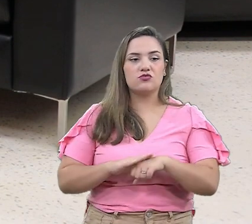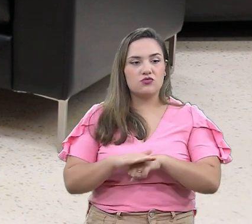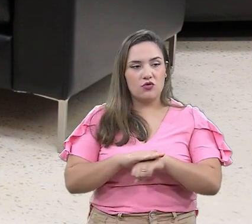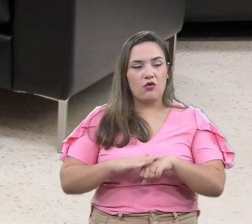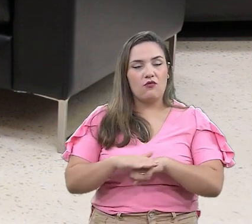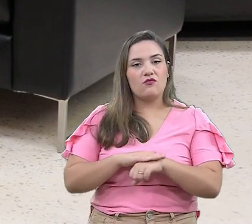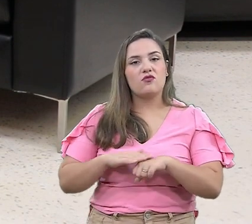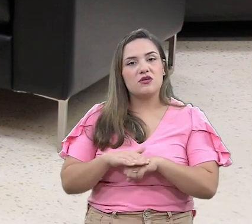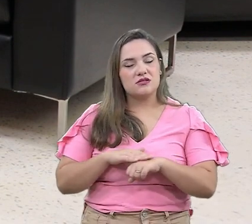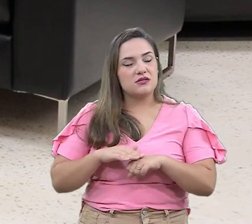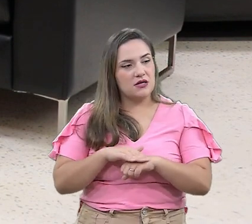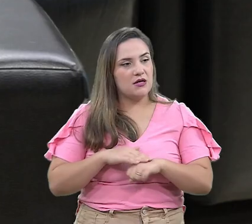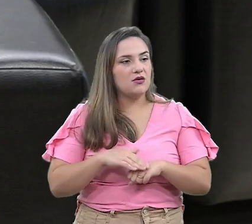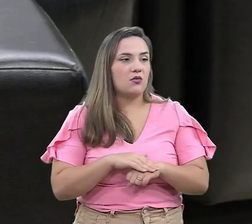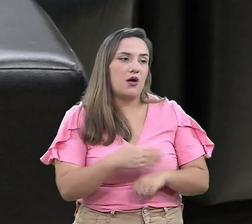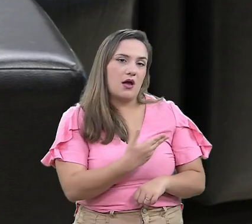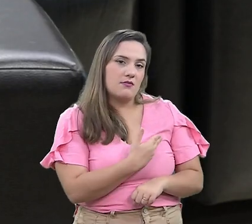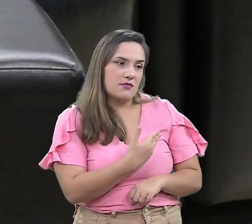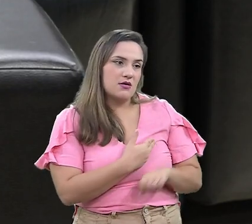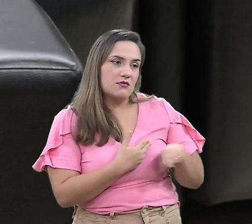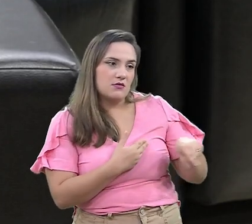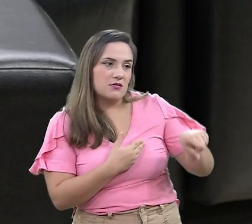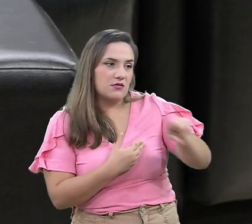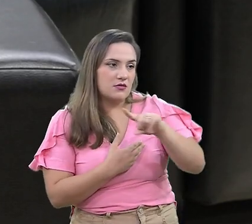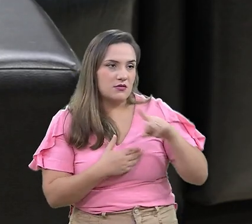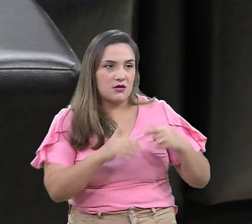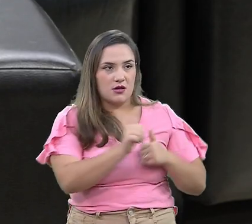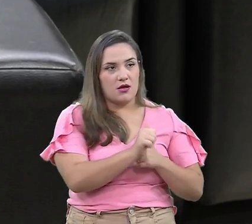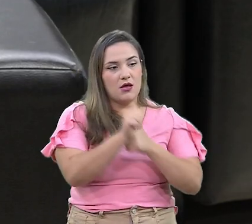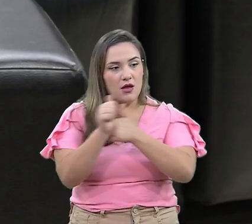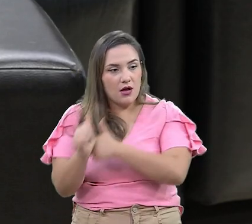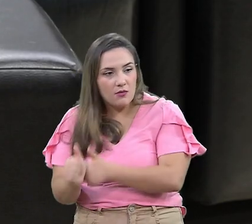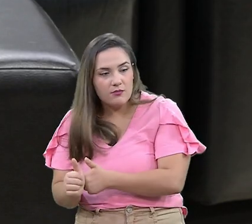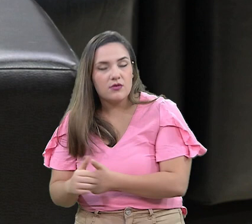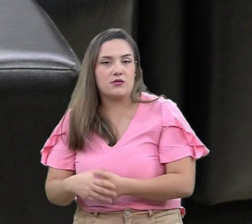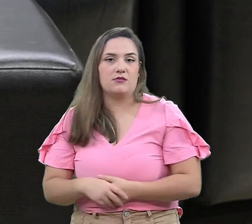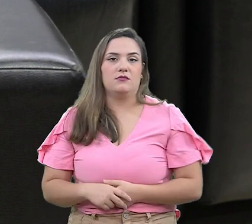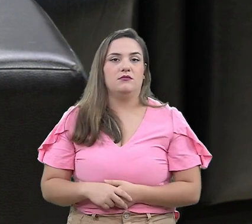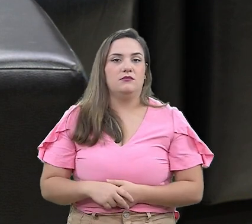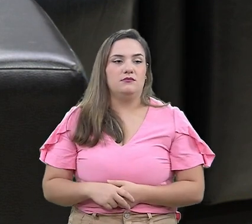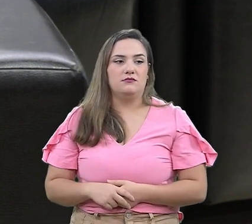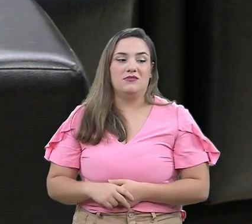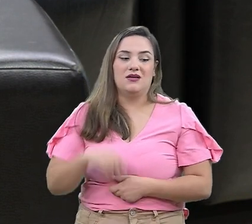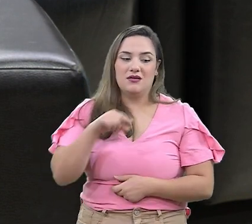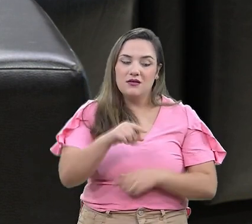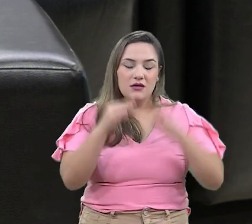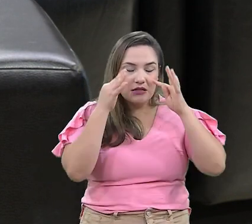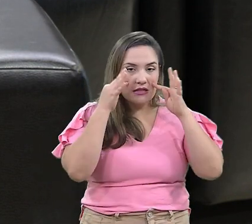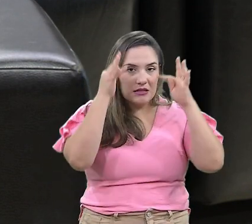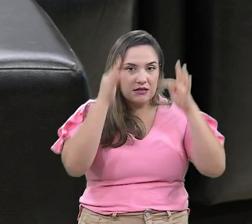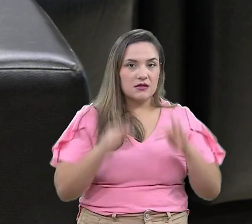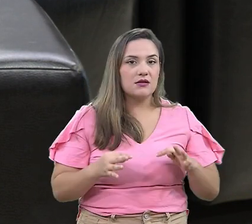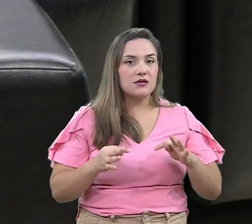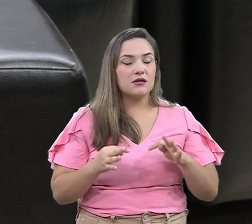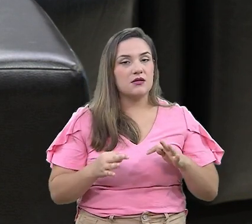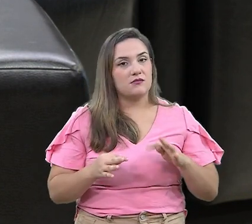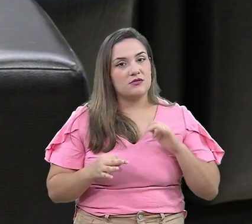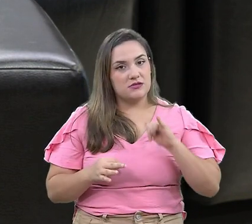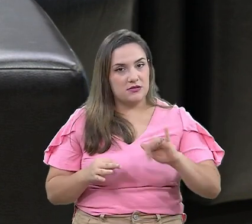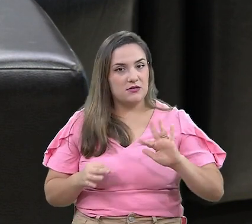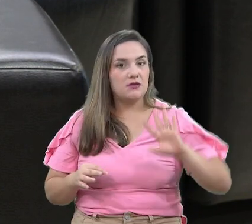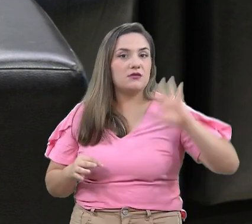com colegas para que eles acompanhem, né, e que também sirvam como testemunha desses